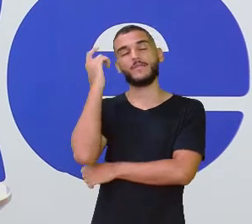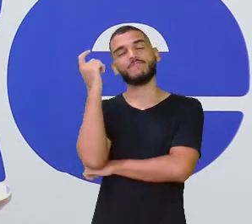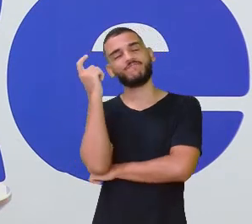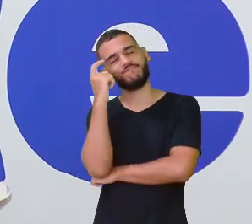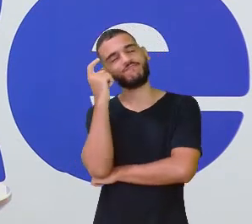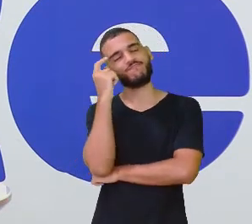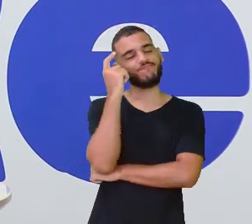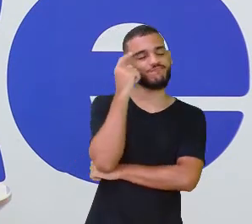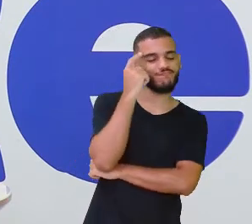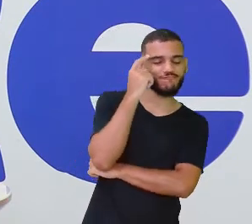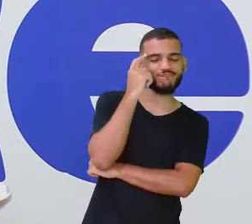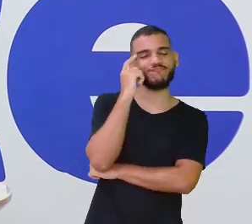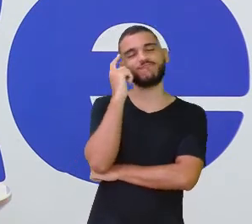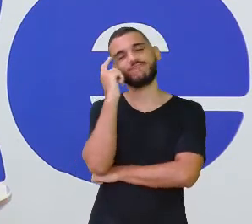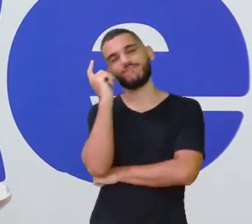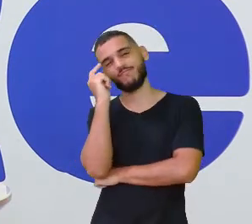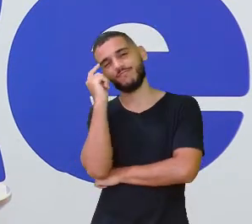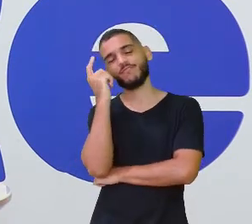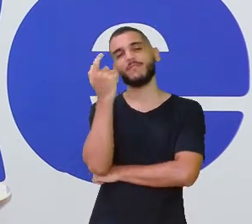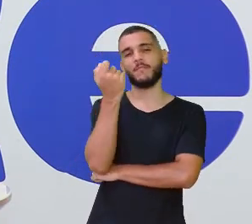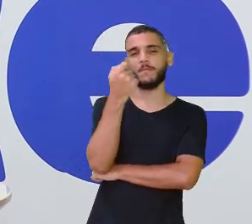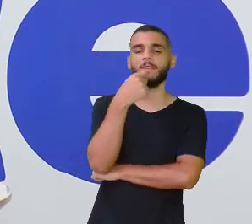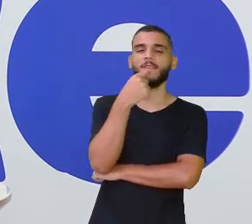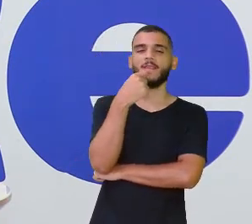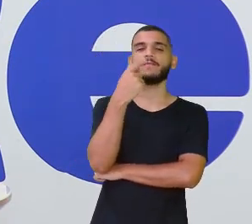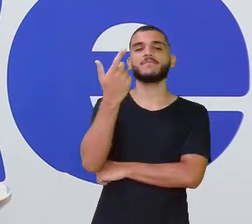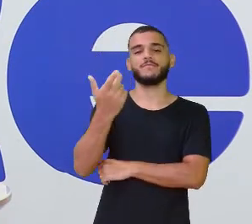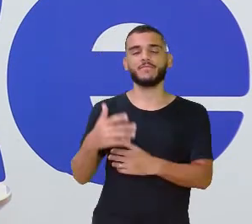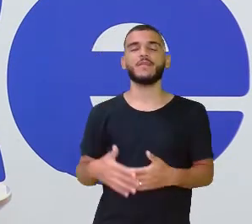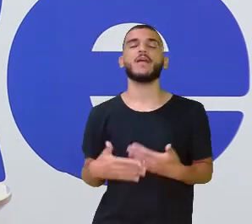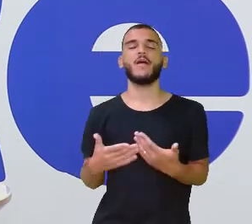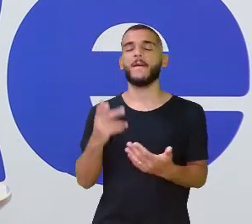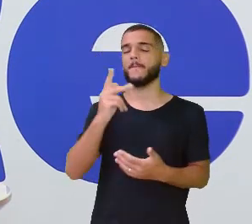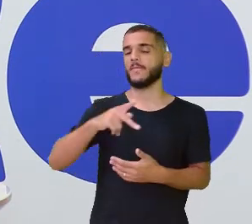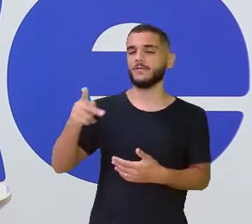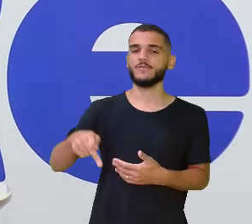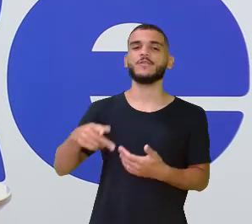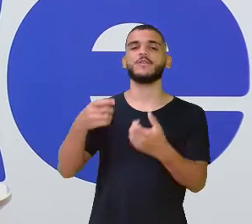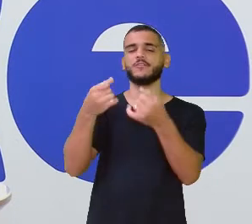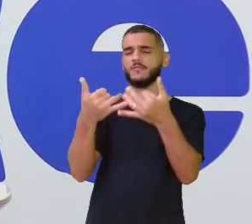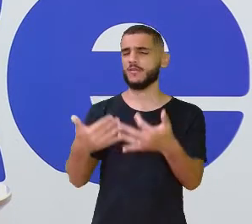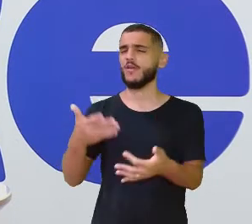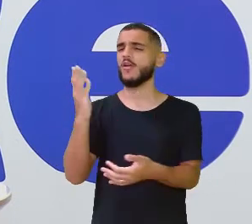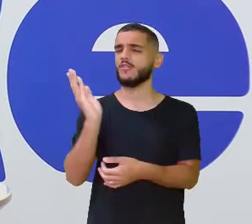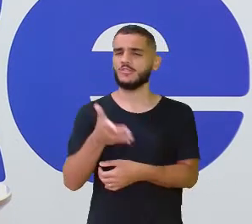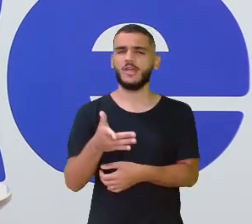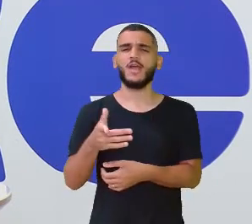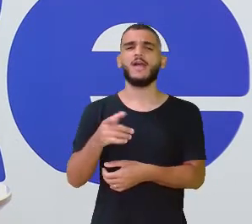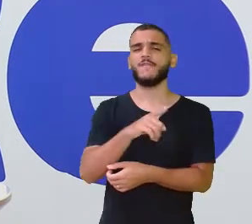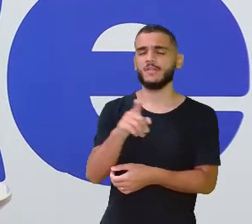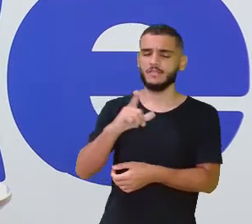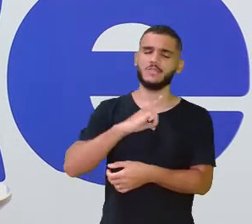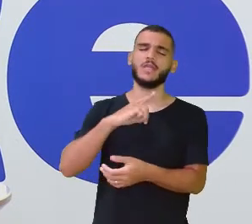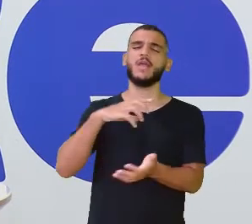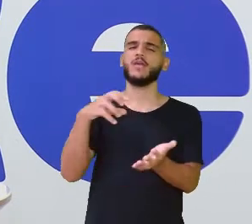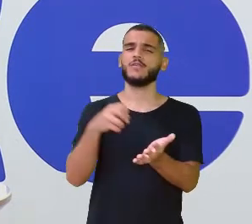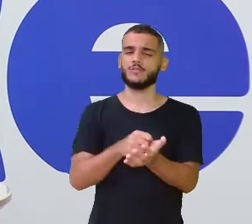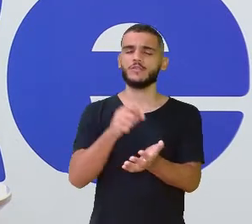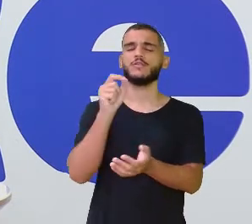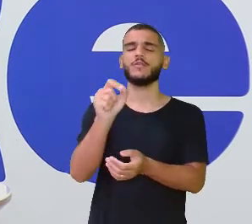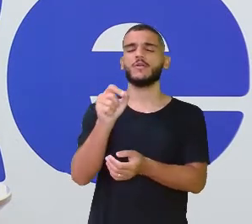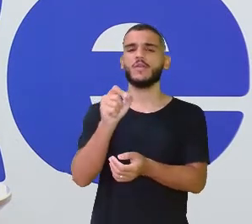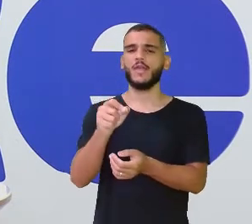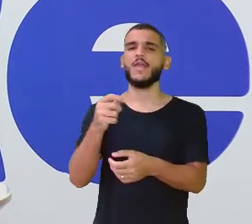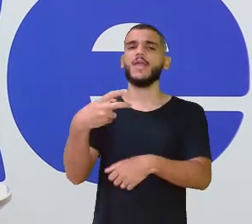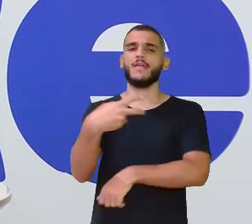Será que vocês ainda estão? Uma das coisas que a professora Sinara falou lá da questão, né, de você ter aí o registro